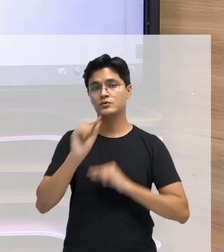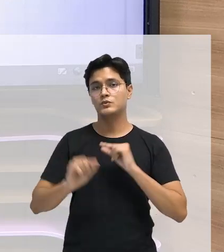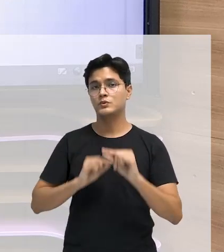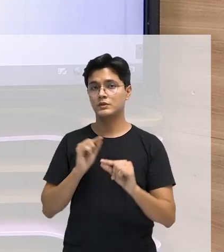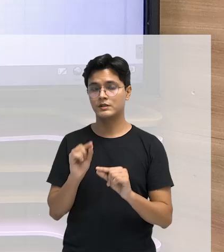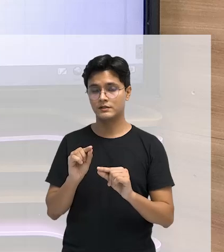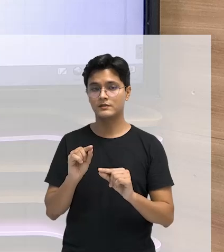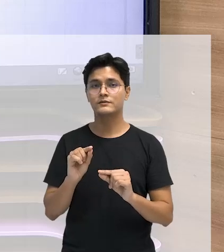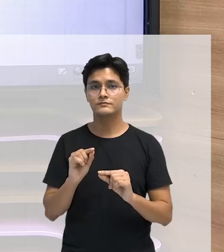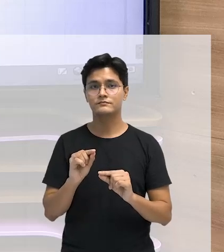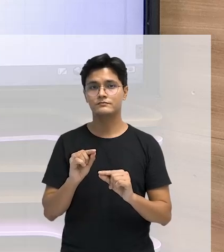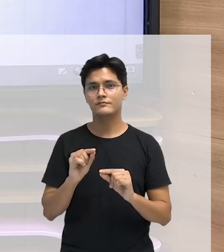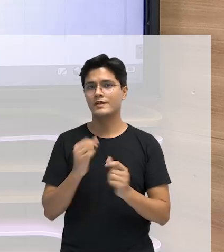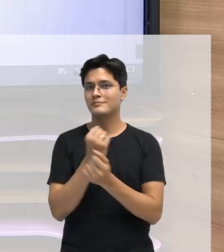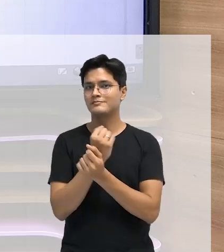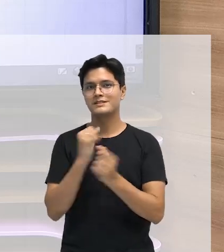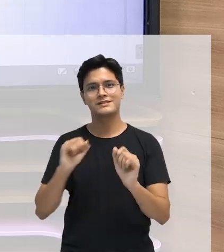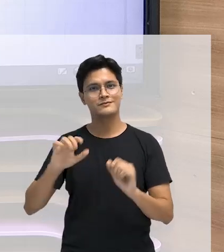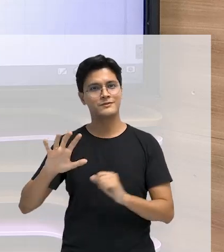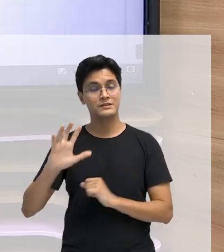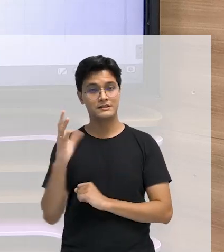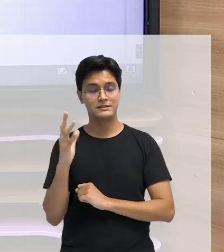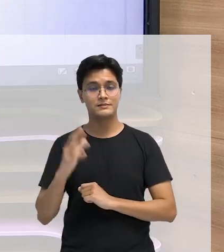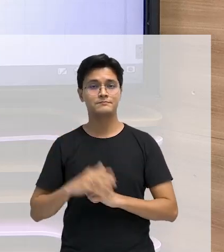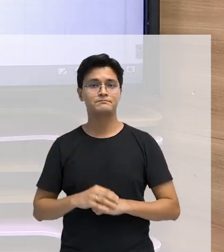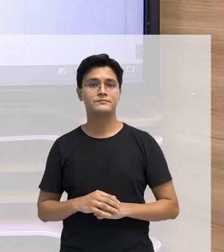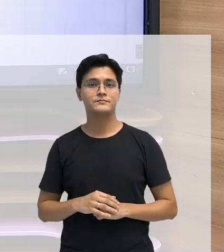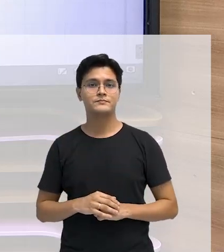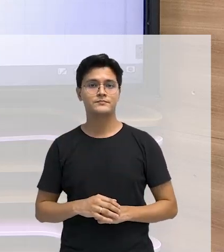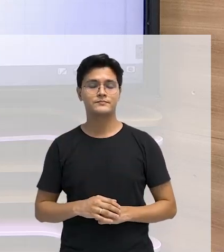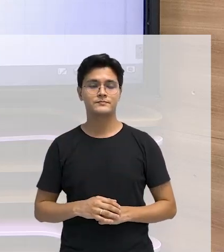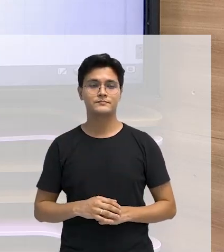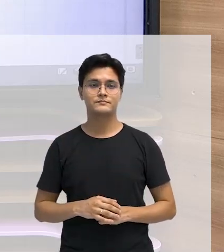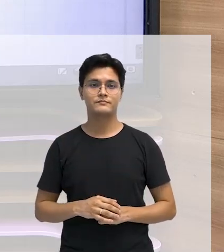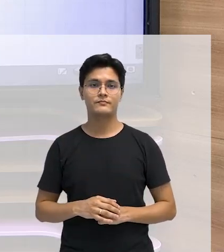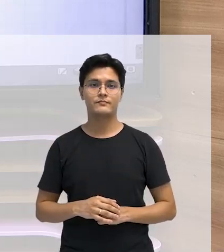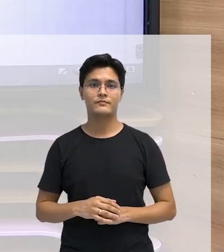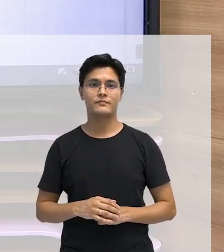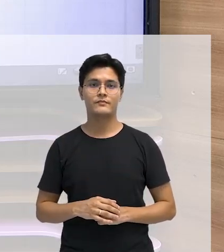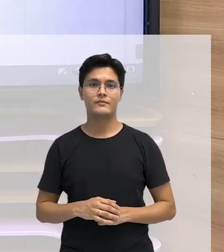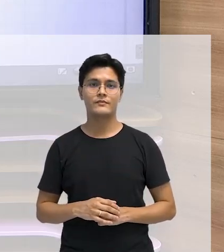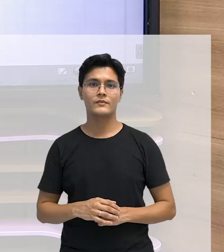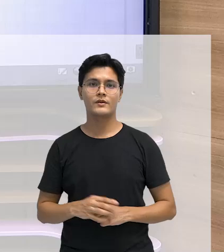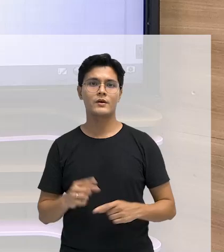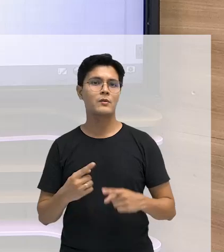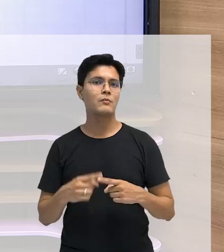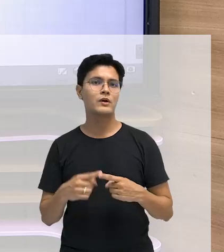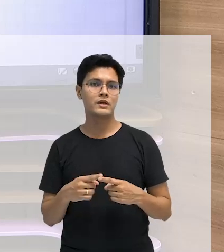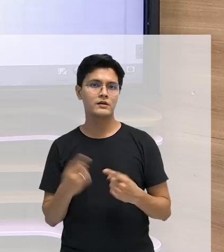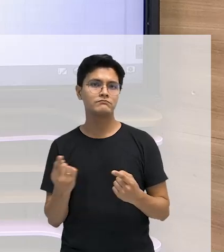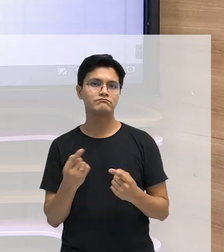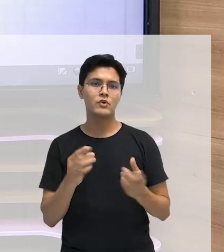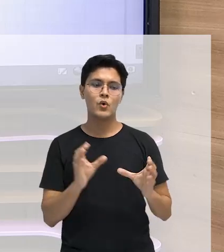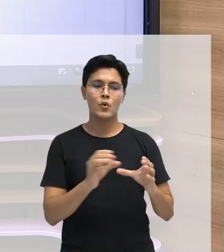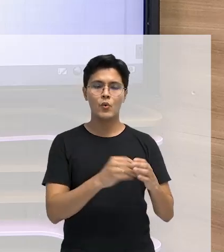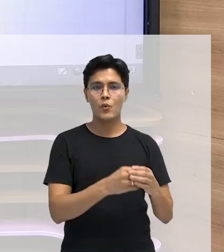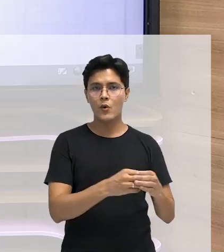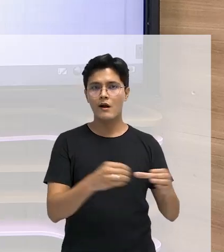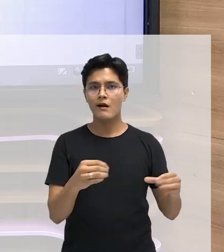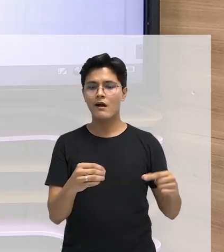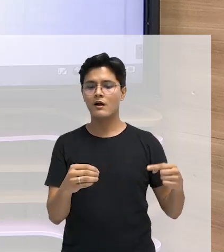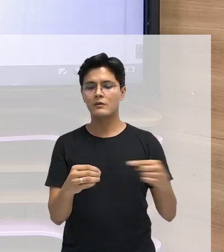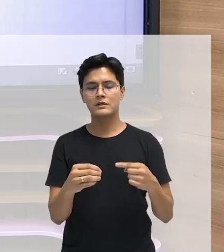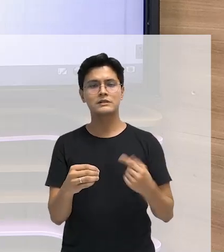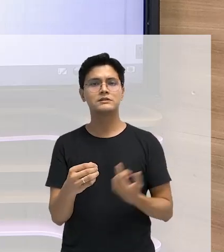de uma ocorrência impossível de acontecer. Porque nós não temos o principal, que é o caso favorável. O que são os